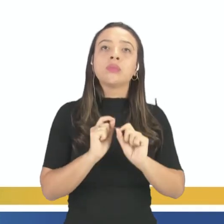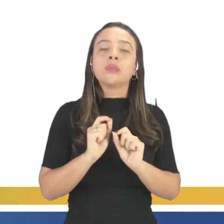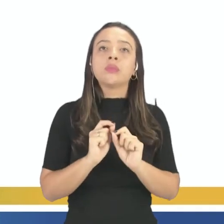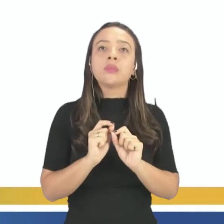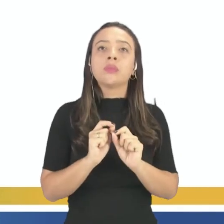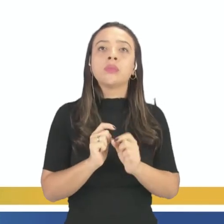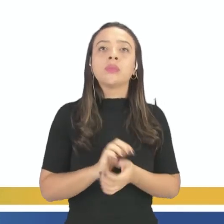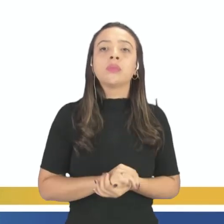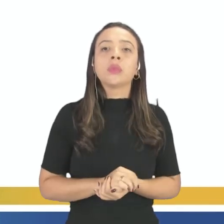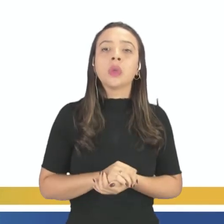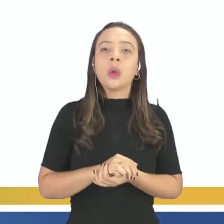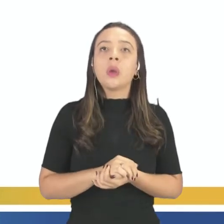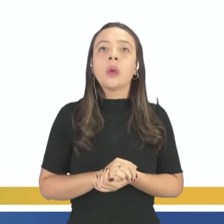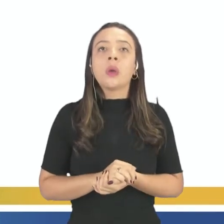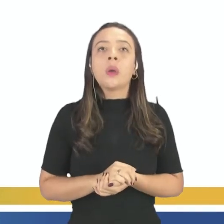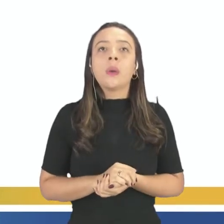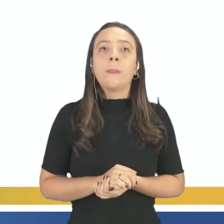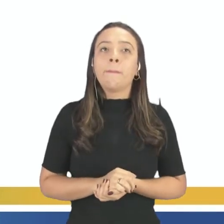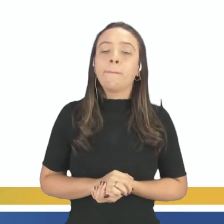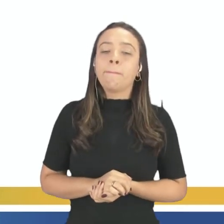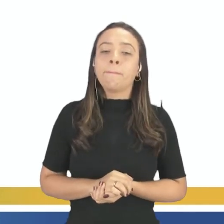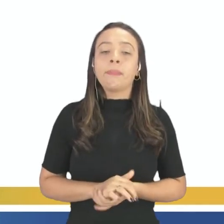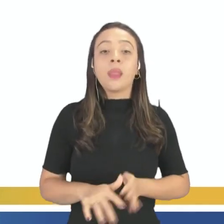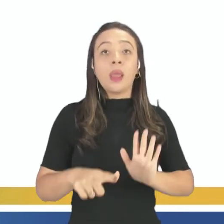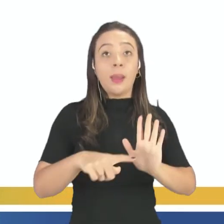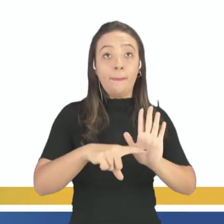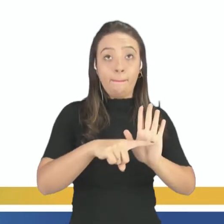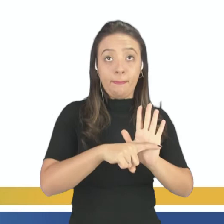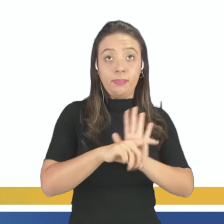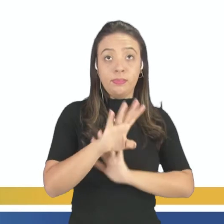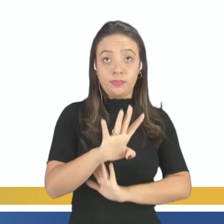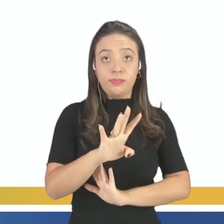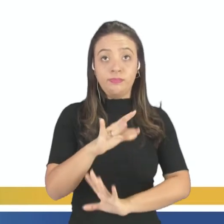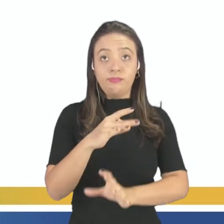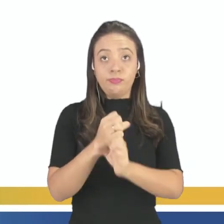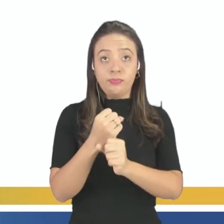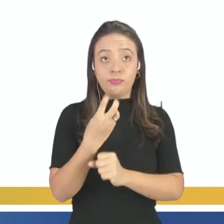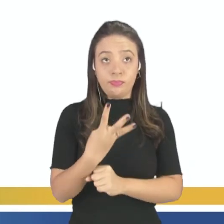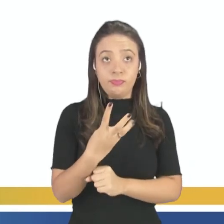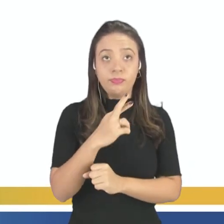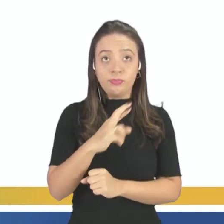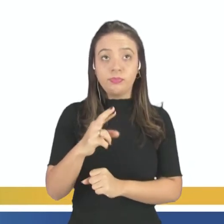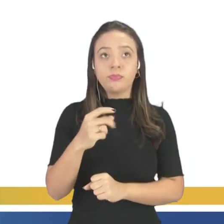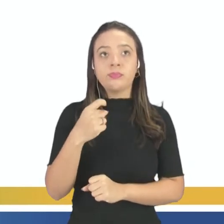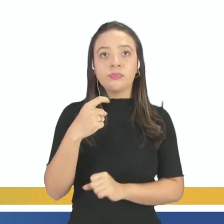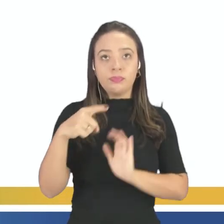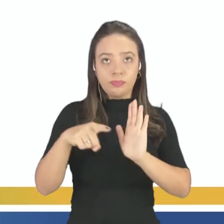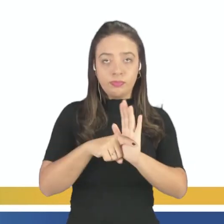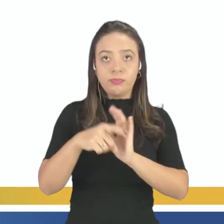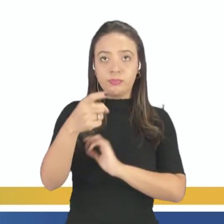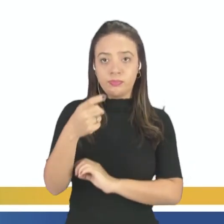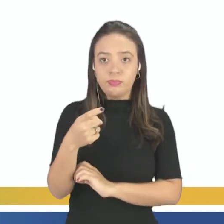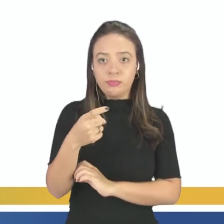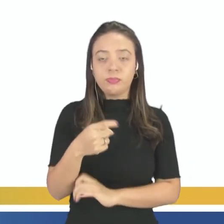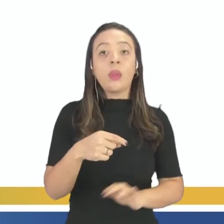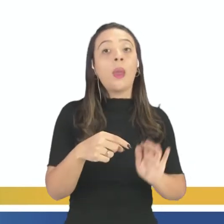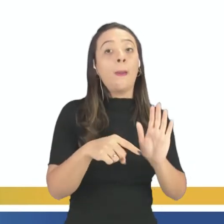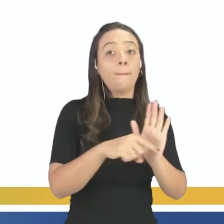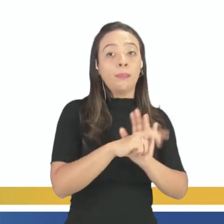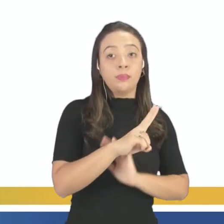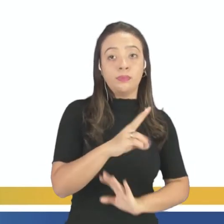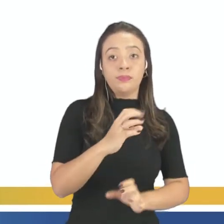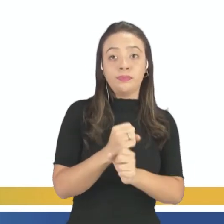esse sistema, tá? Menos 4 mais 3 dá menos x, menos 2 mais